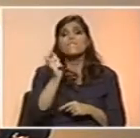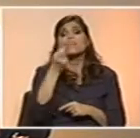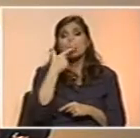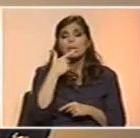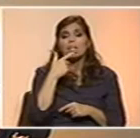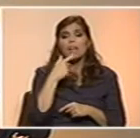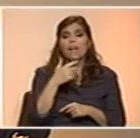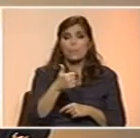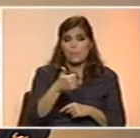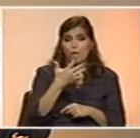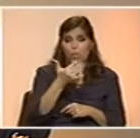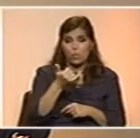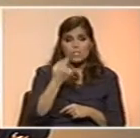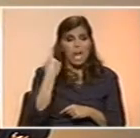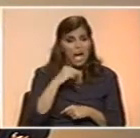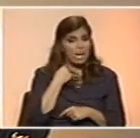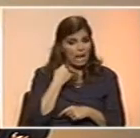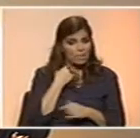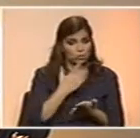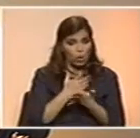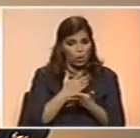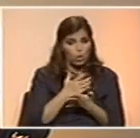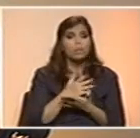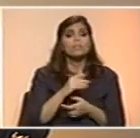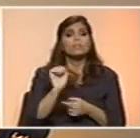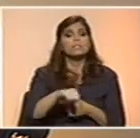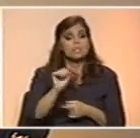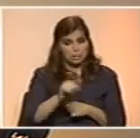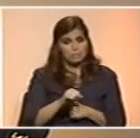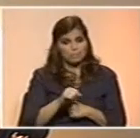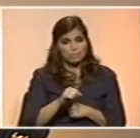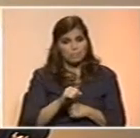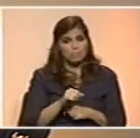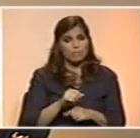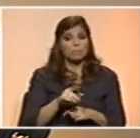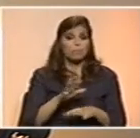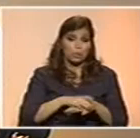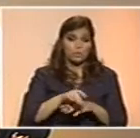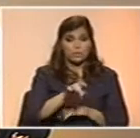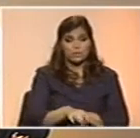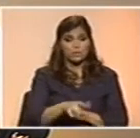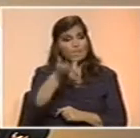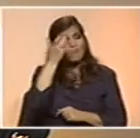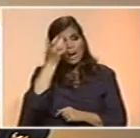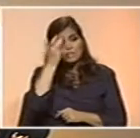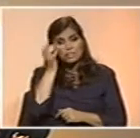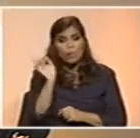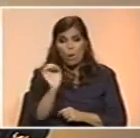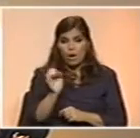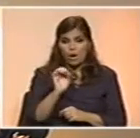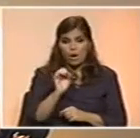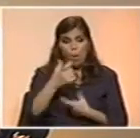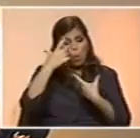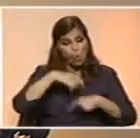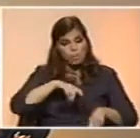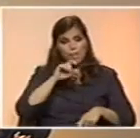carne. É uma vitamina que depende dos produtos de origem animal, sim. Exatamente. E, portanto, não é fácil, apesar do nosso organismo